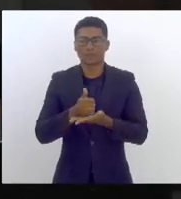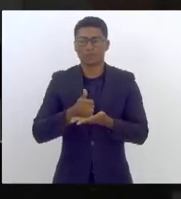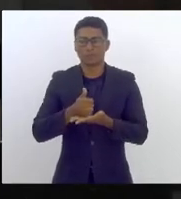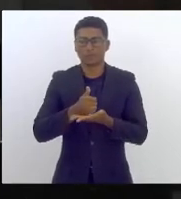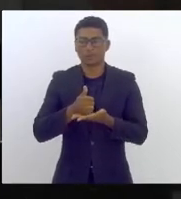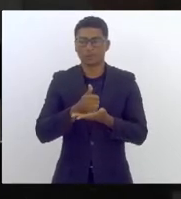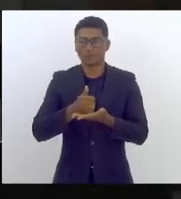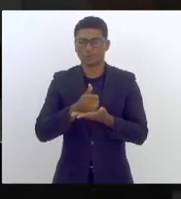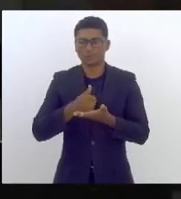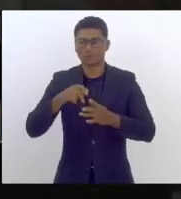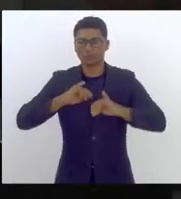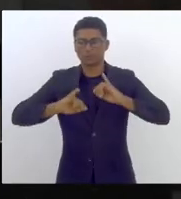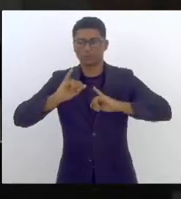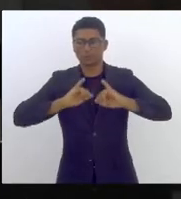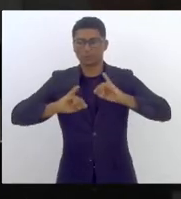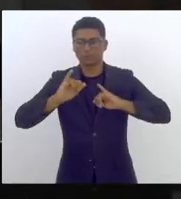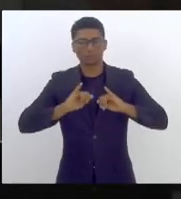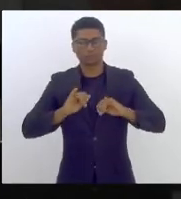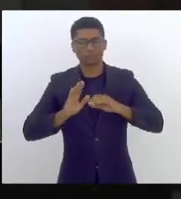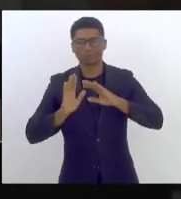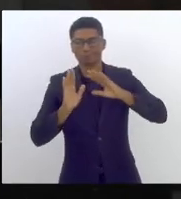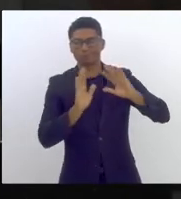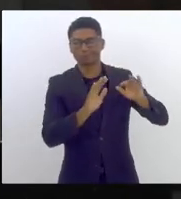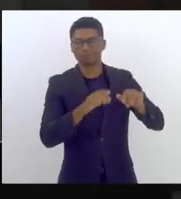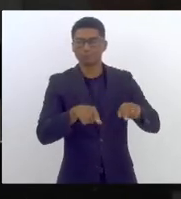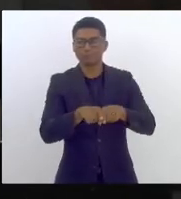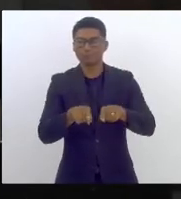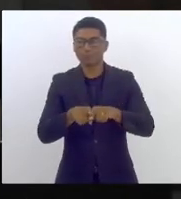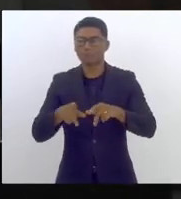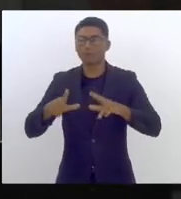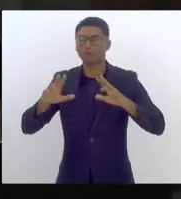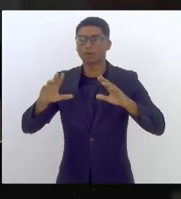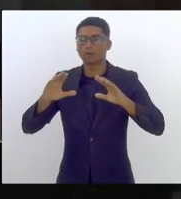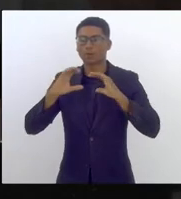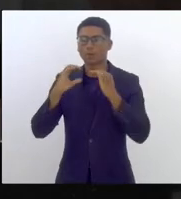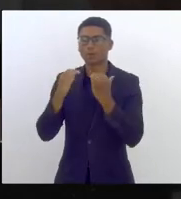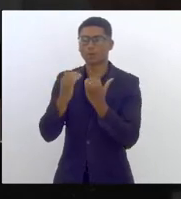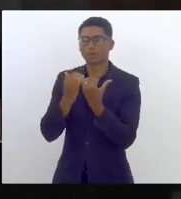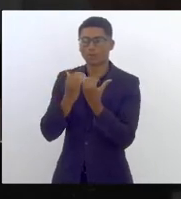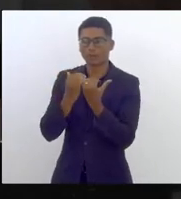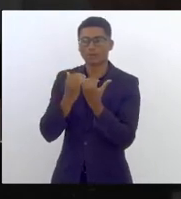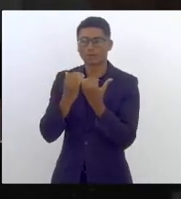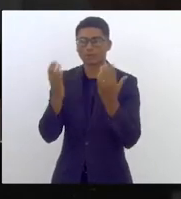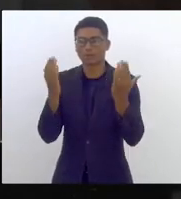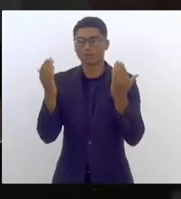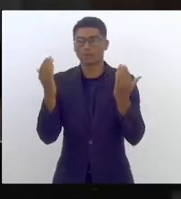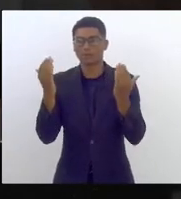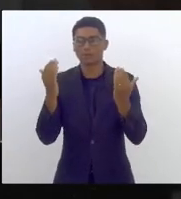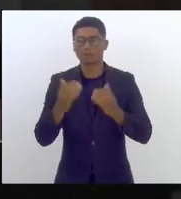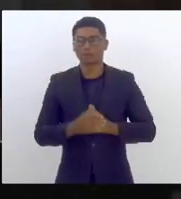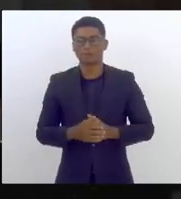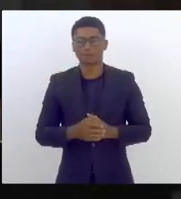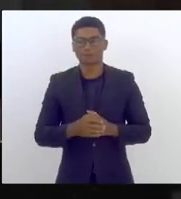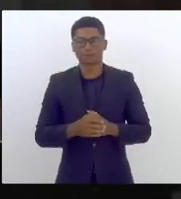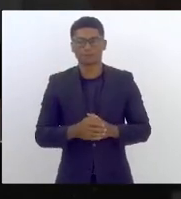foi rechaçada pelas comunidades terapêuticas e foi rechaçada